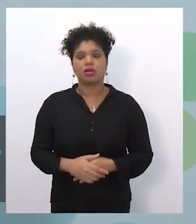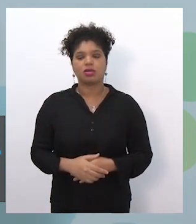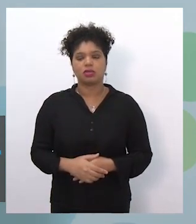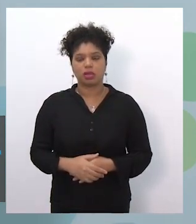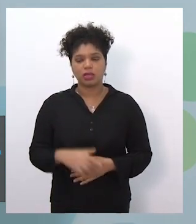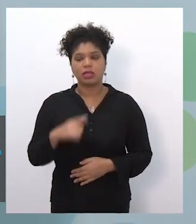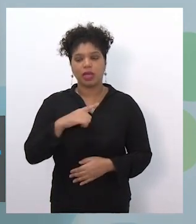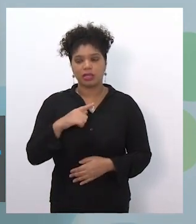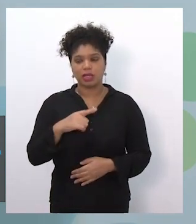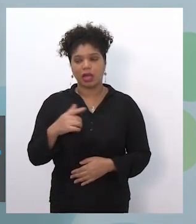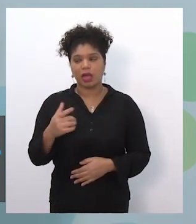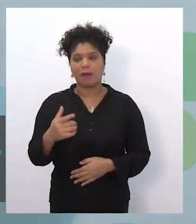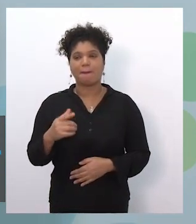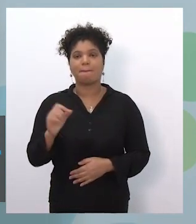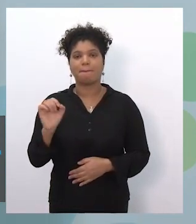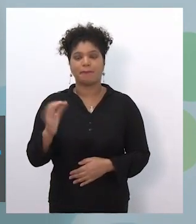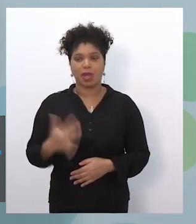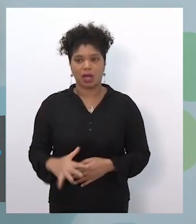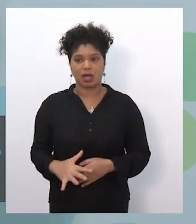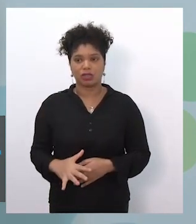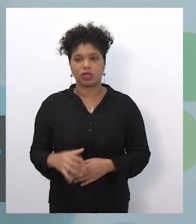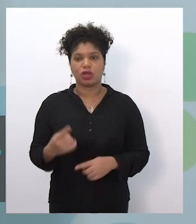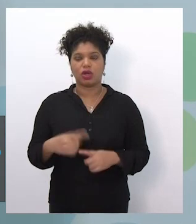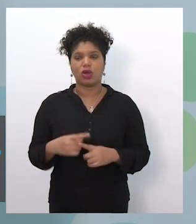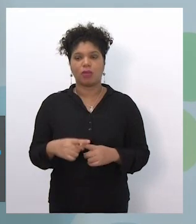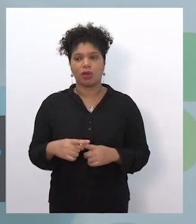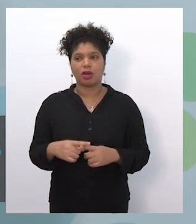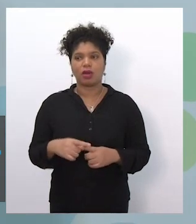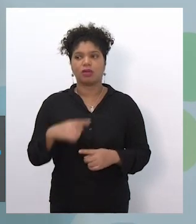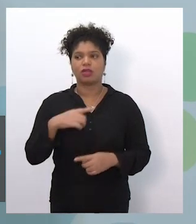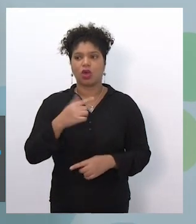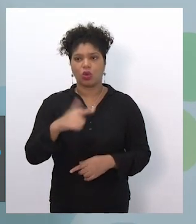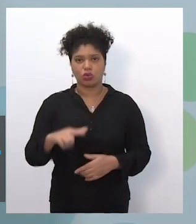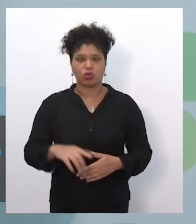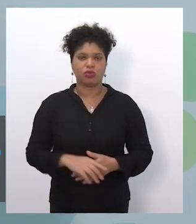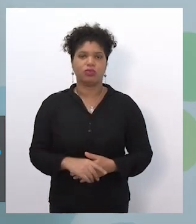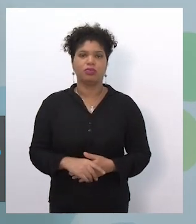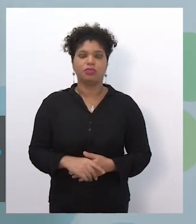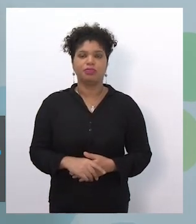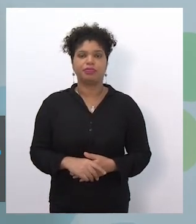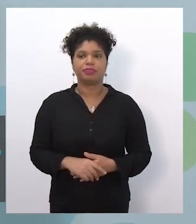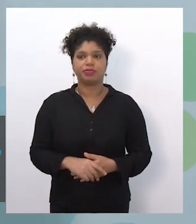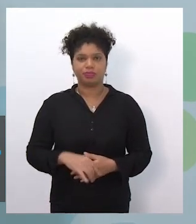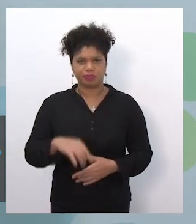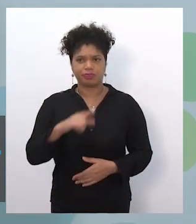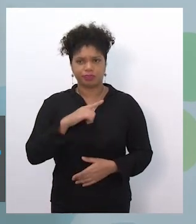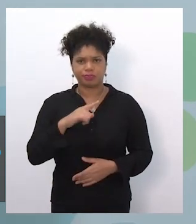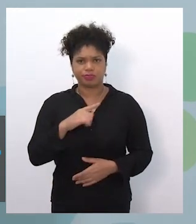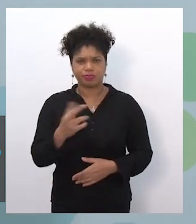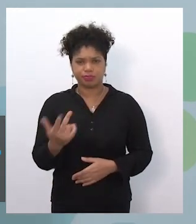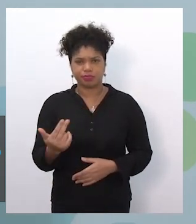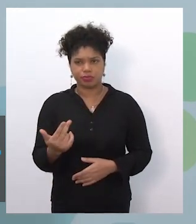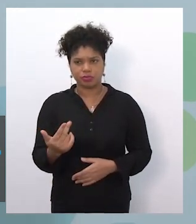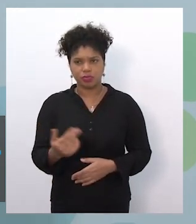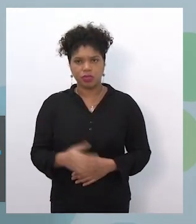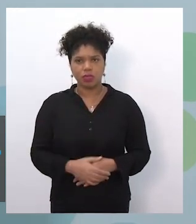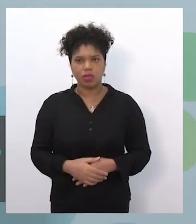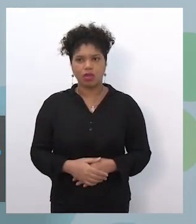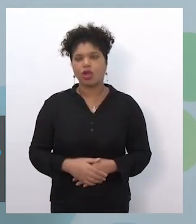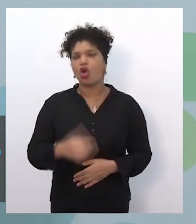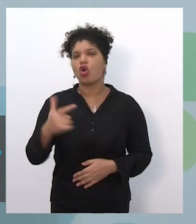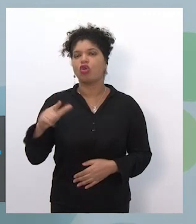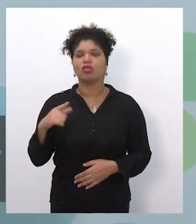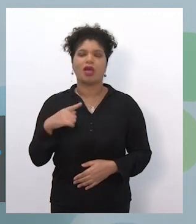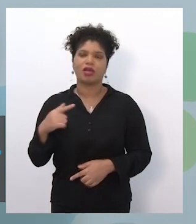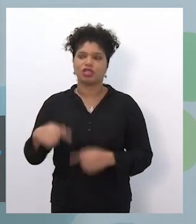barato. Mas está barato porque o processador é da linha passada, é antigo. Será que compensa? Será que compensa eu investir um pouquinho a mais e pegar uma geração